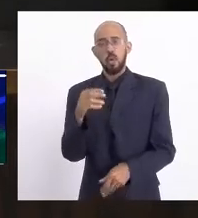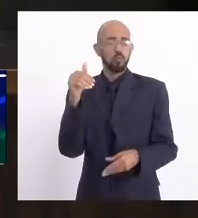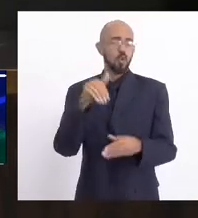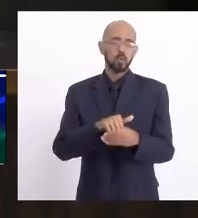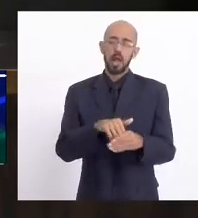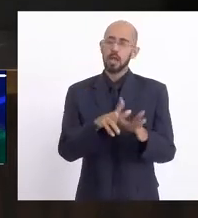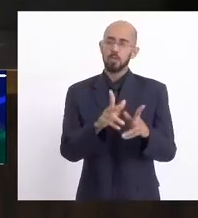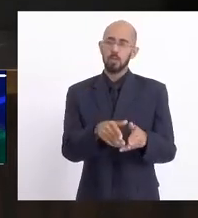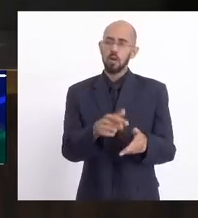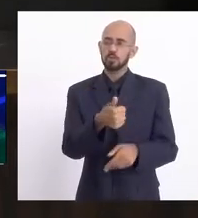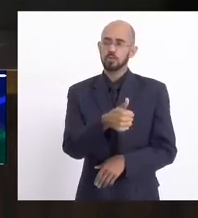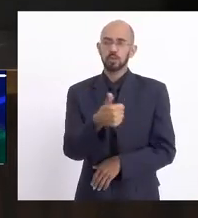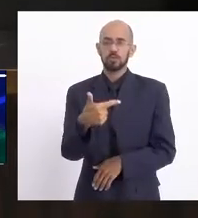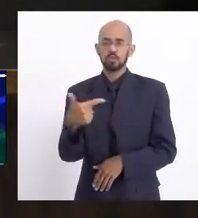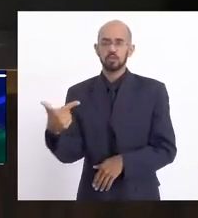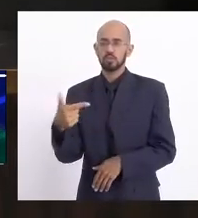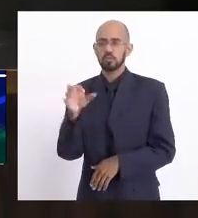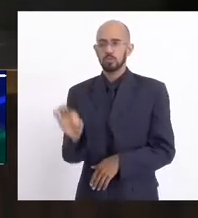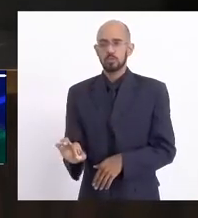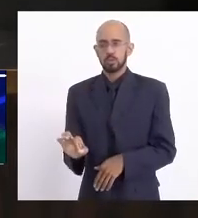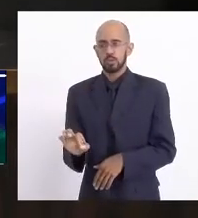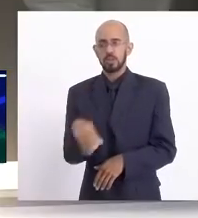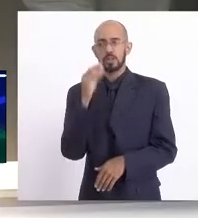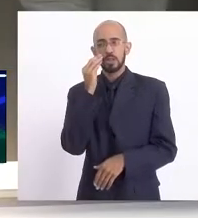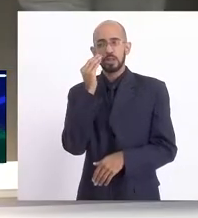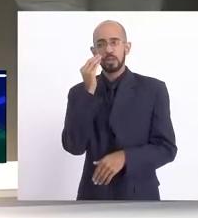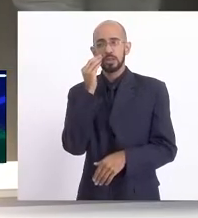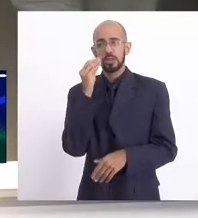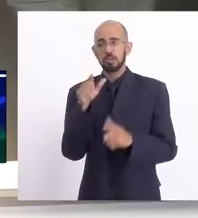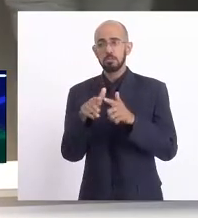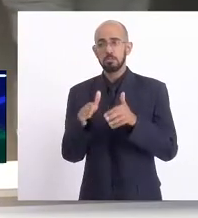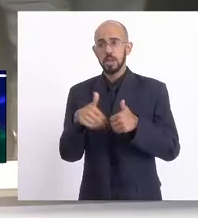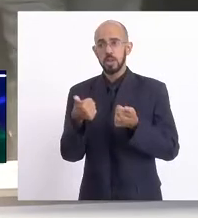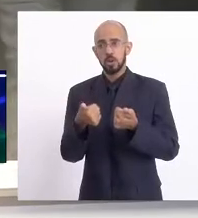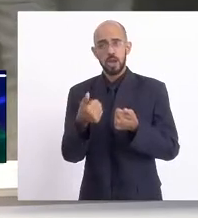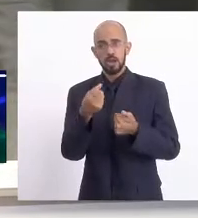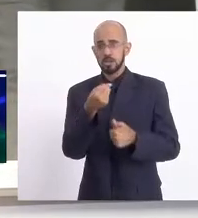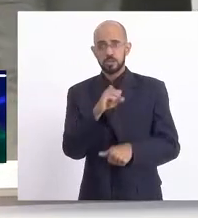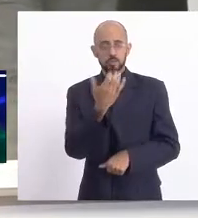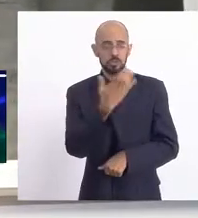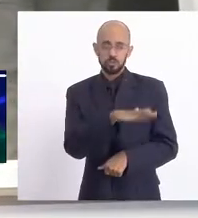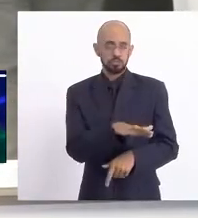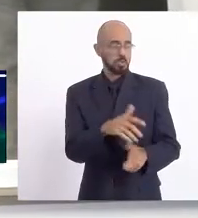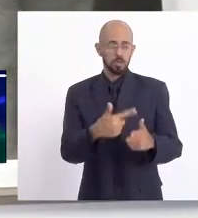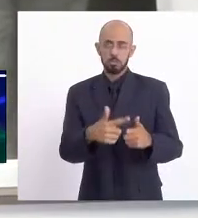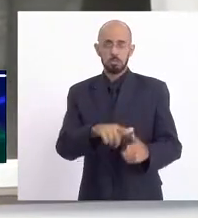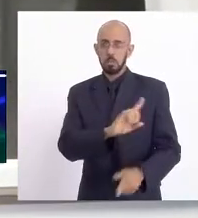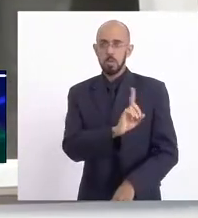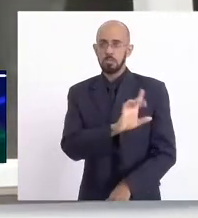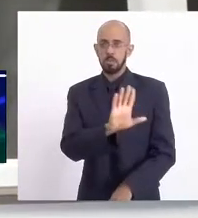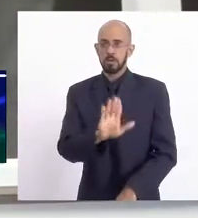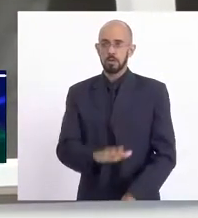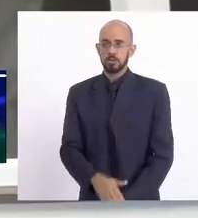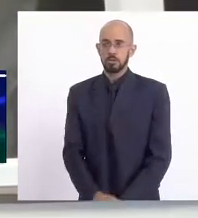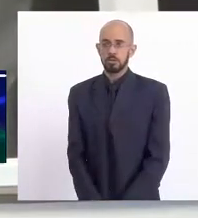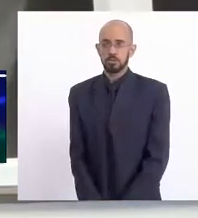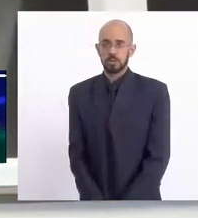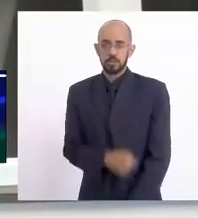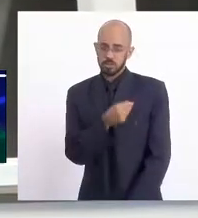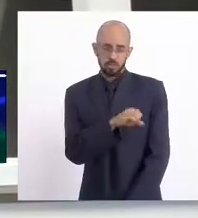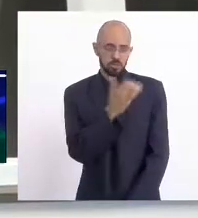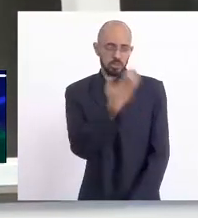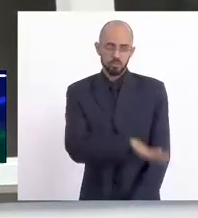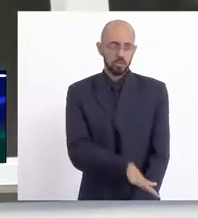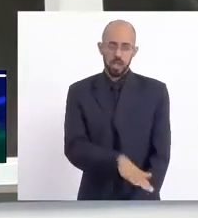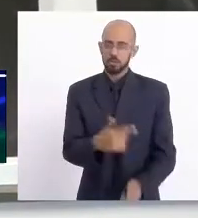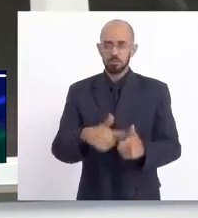os 122%. Nós estamos negociando para melhorar. Vocês não querem, não tem problema nenhum. Se vocês não querem, a gente